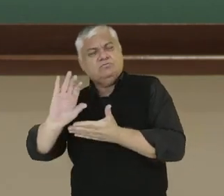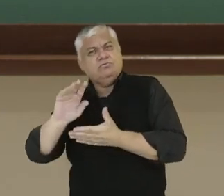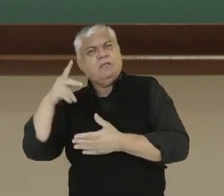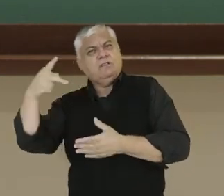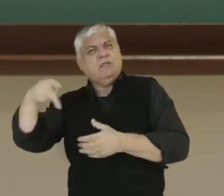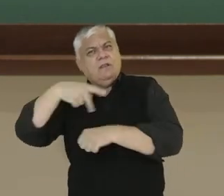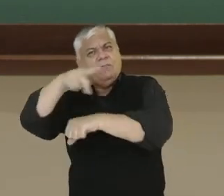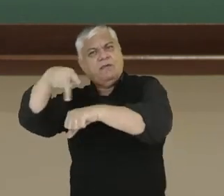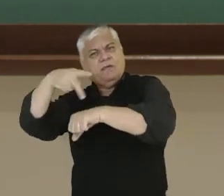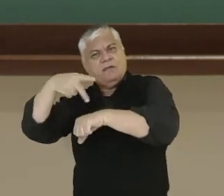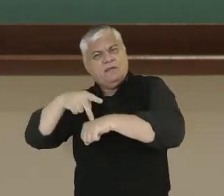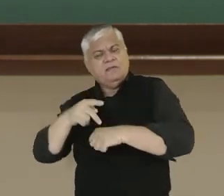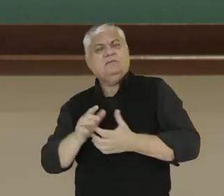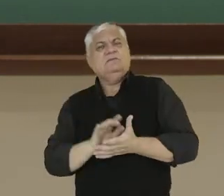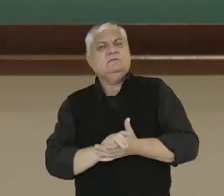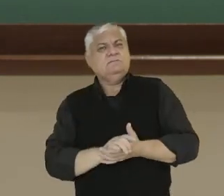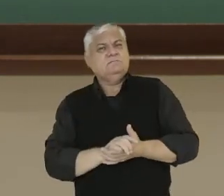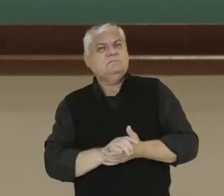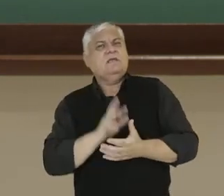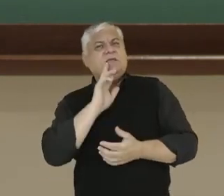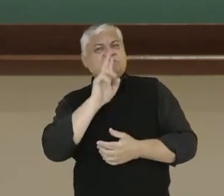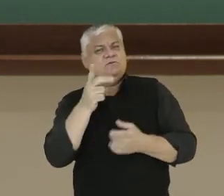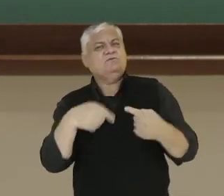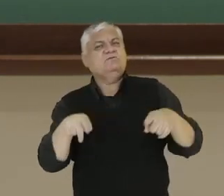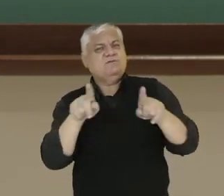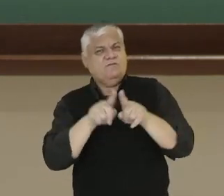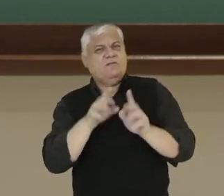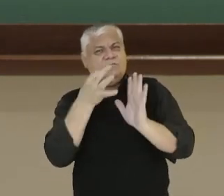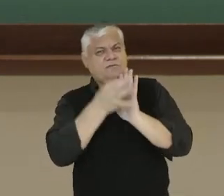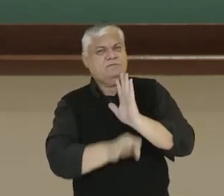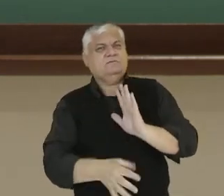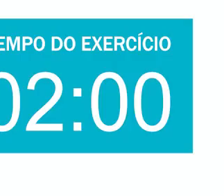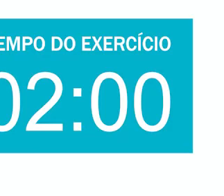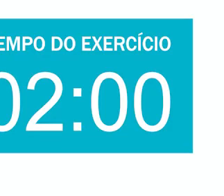dos países industrializados como a China? Responda e a gente já volta para corrigir.